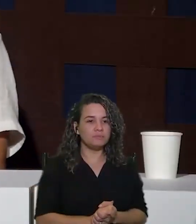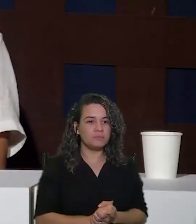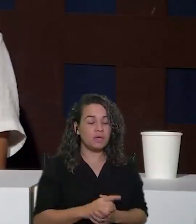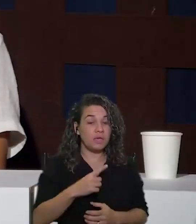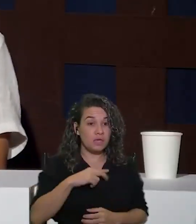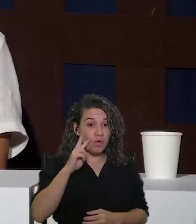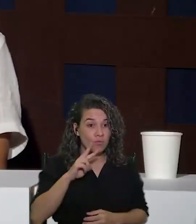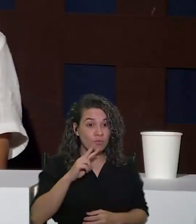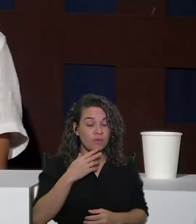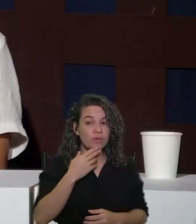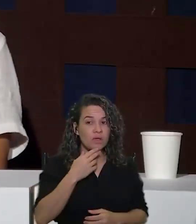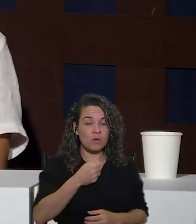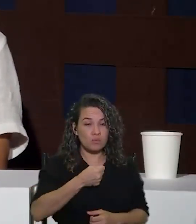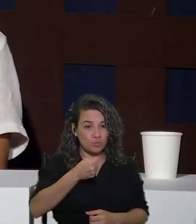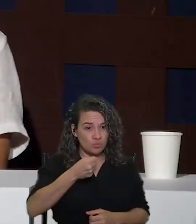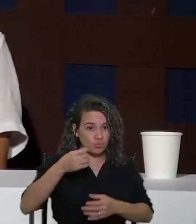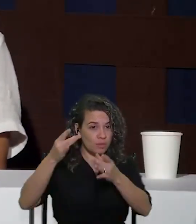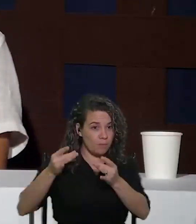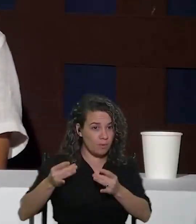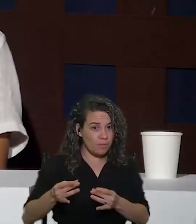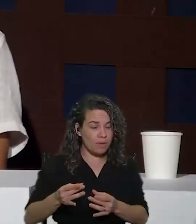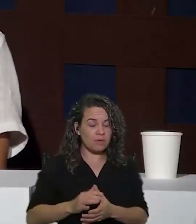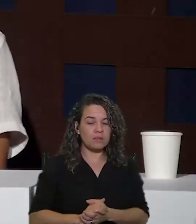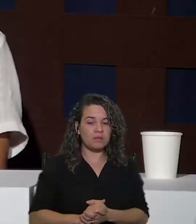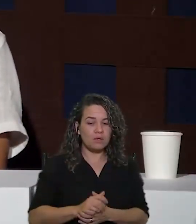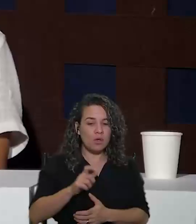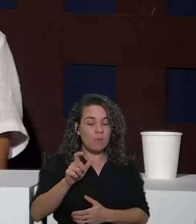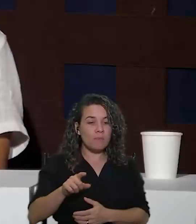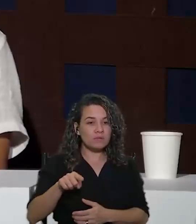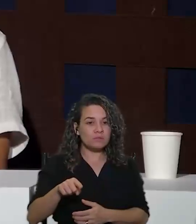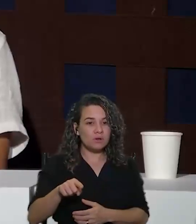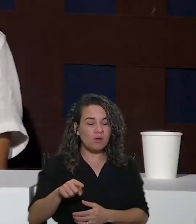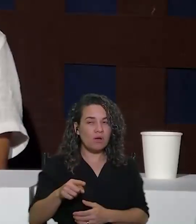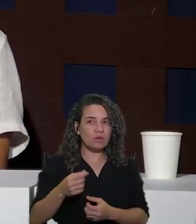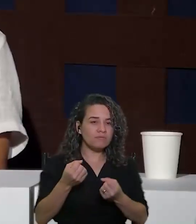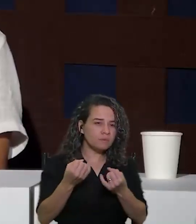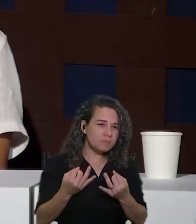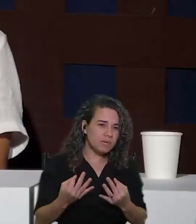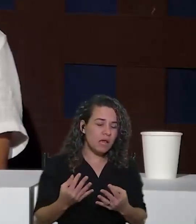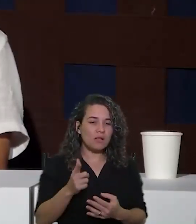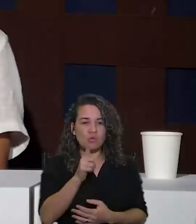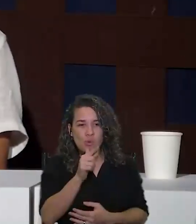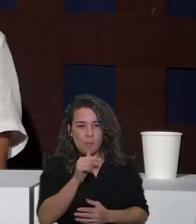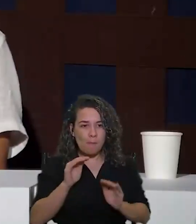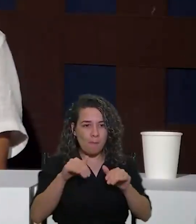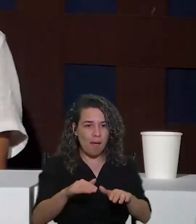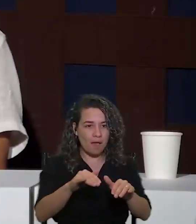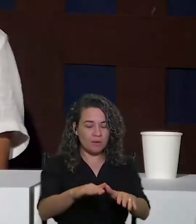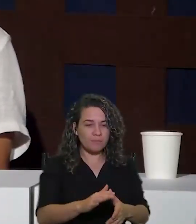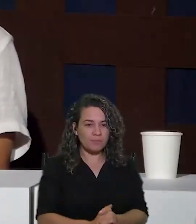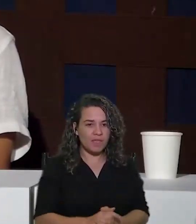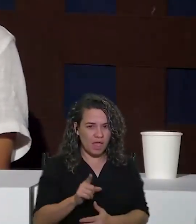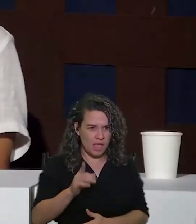de um pescador falando da relação dele com o mar. Né? E ele disse que, em todos esses anos, ele tinha 20 anos